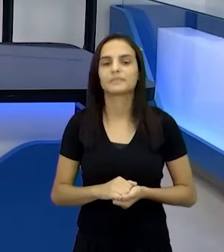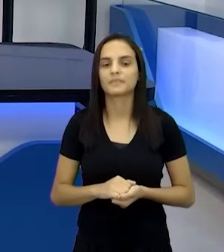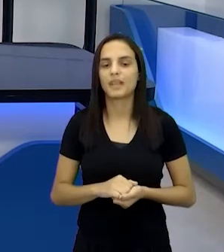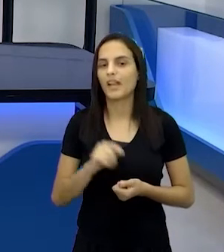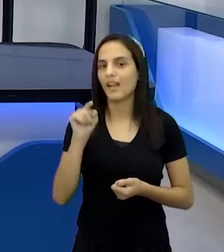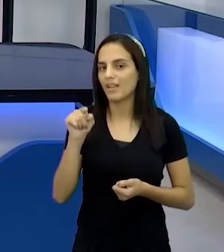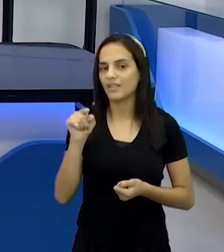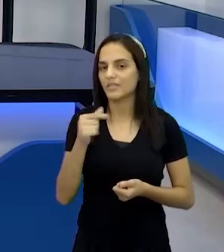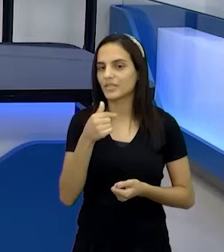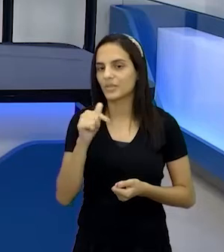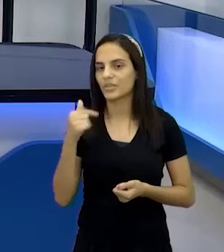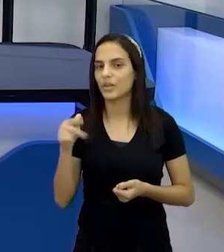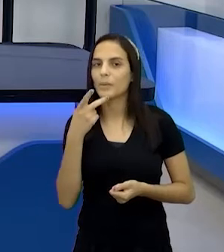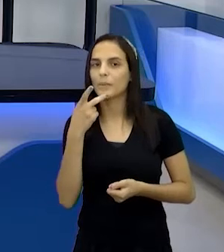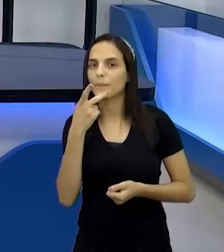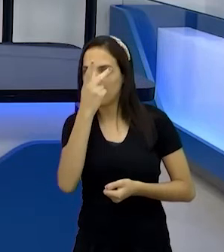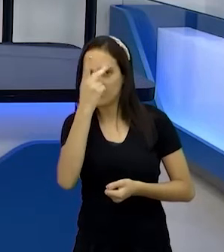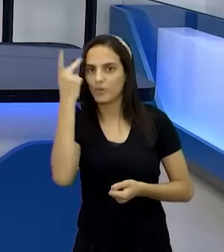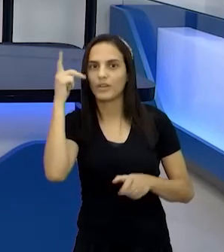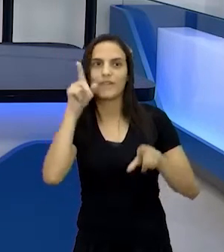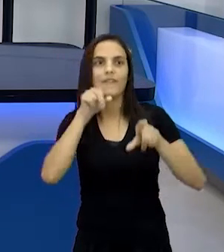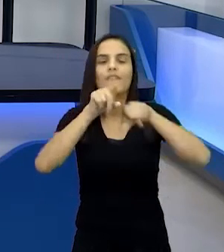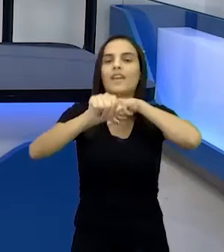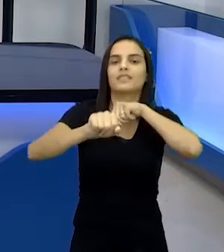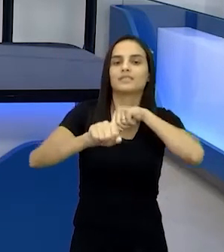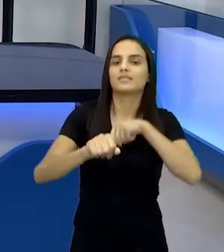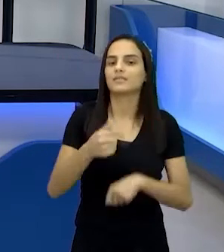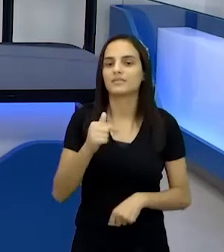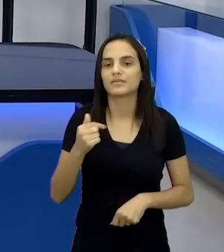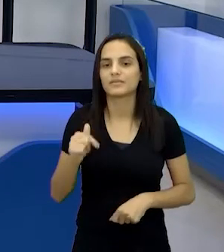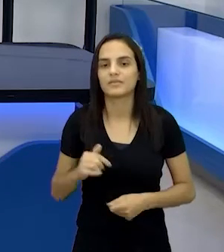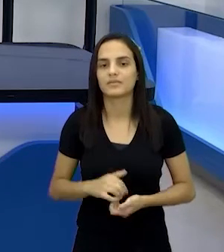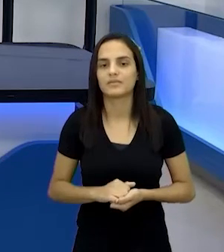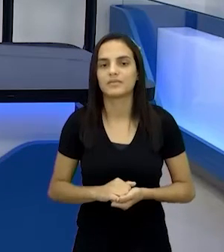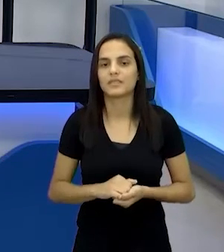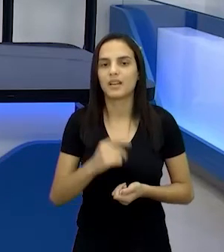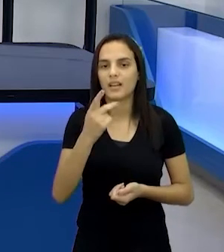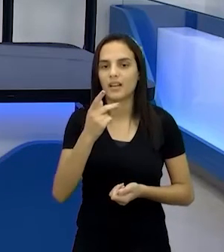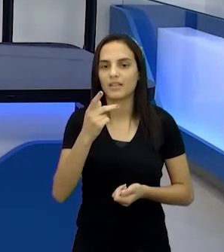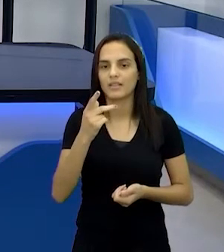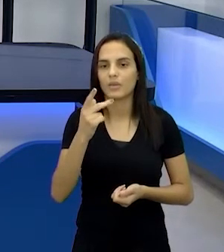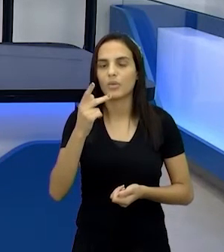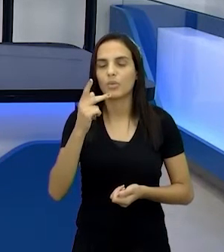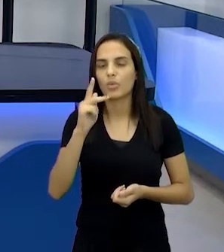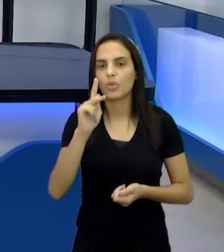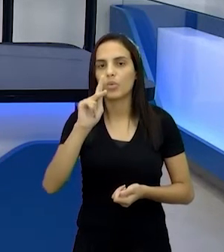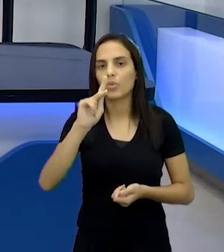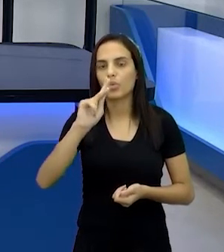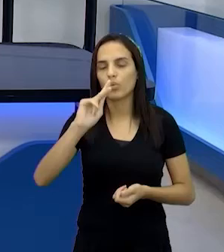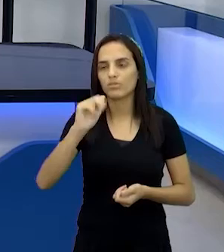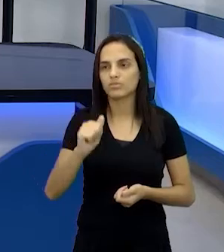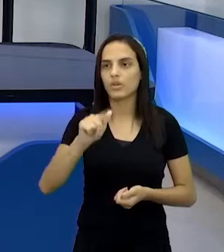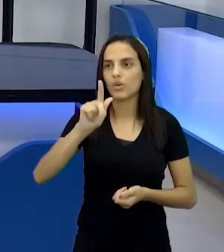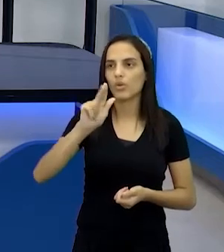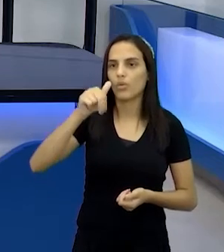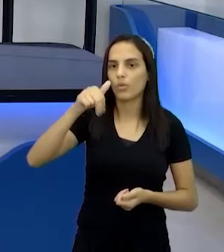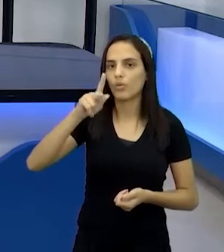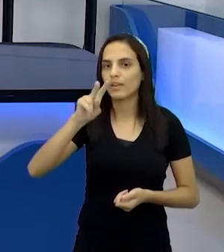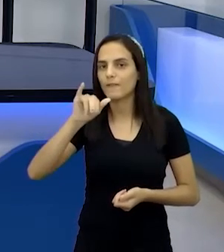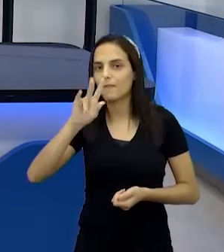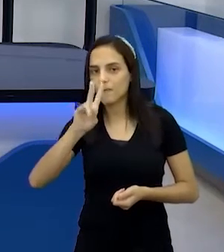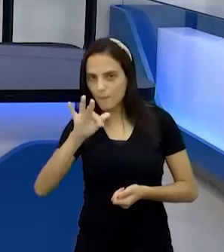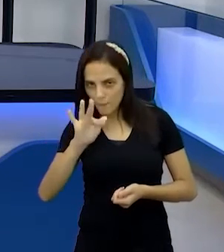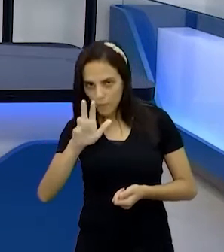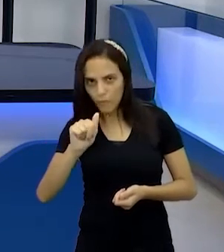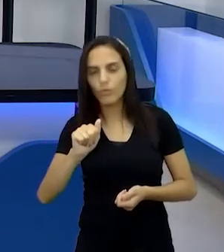Ali você não tem um ganhador. E é uma luta, né? Você não tem um vencedor. Tá? O Karate Kid. O Kung Fu é outro que você vai lá e fica, o Kung Fu.